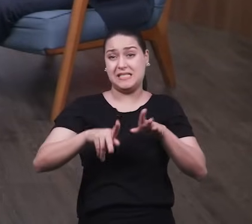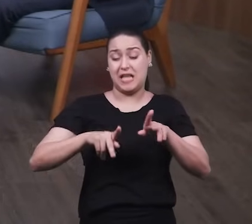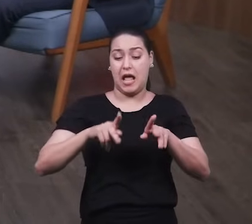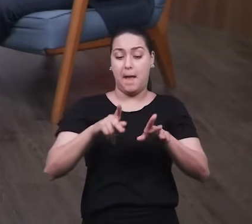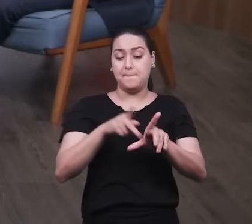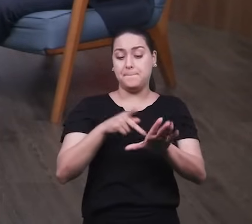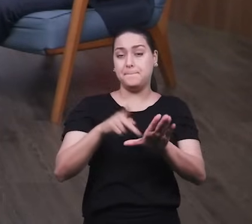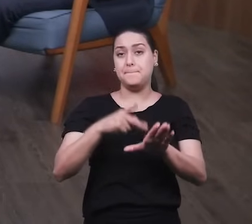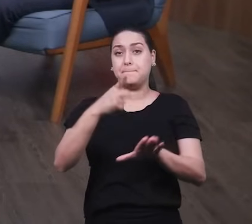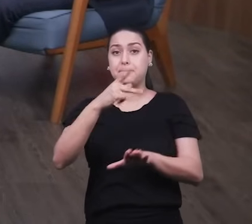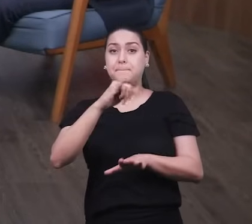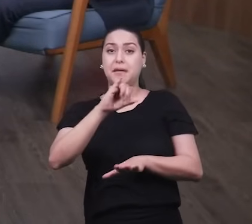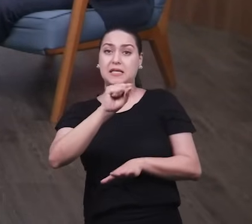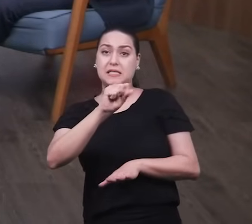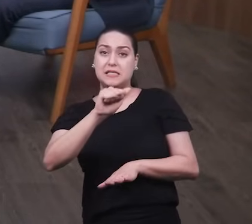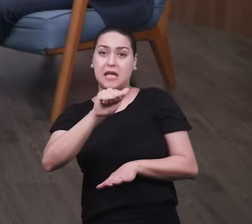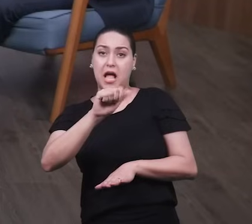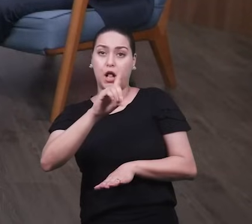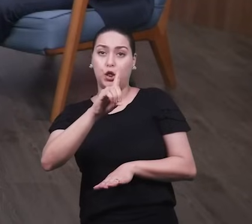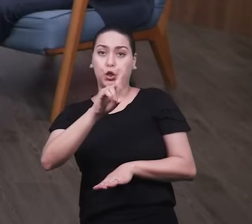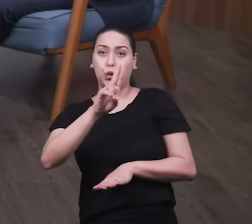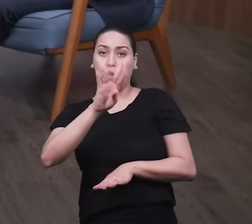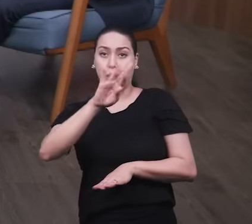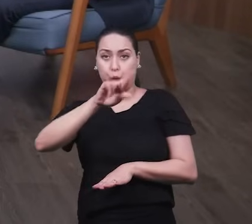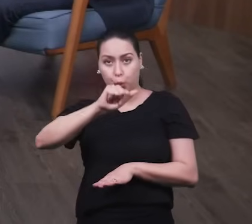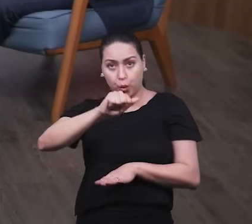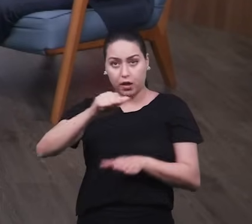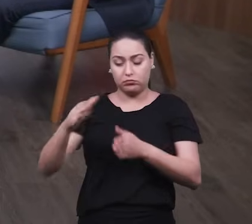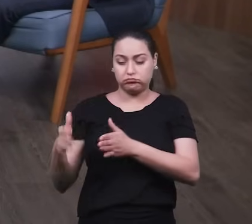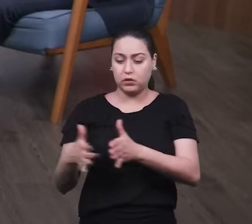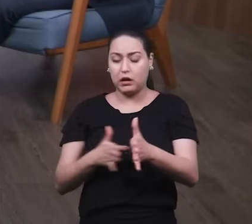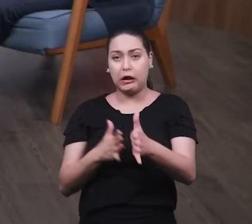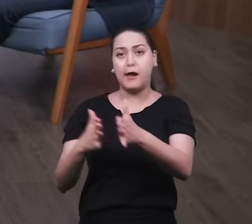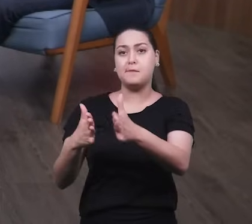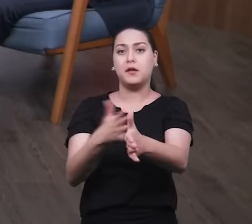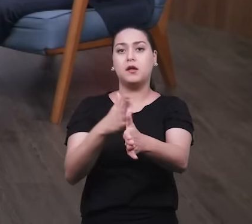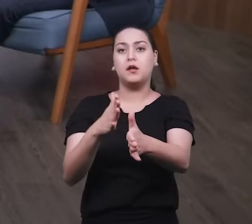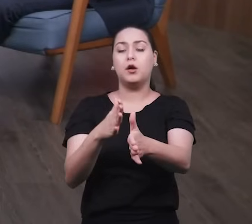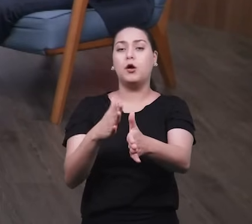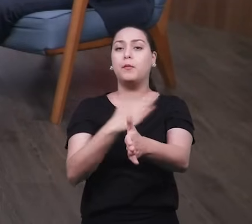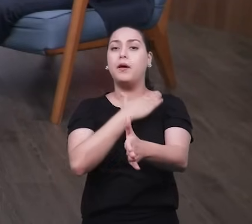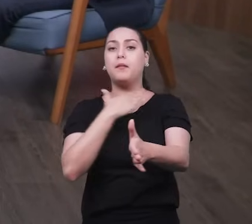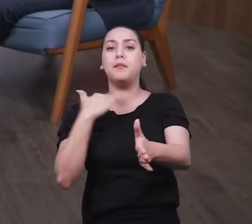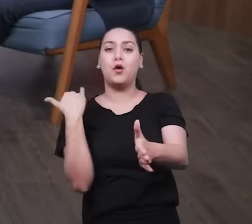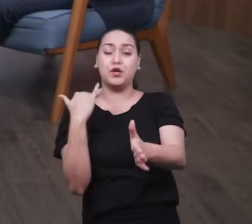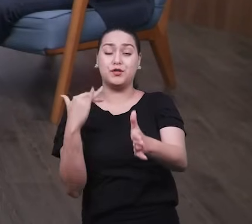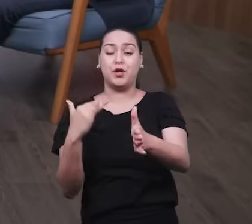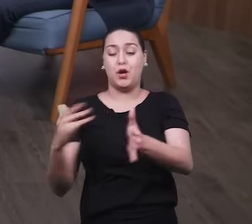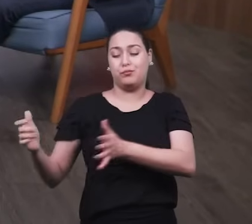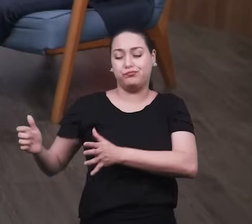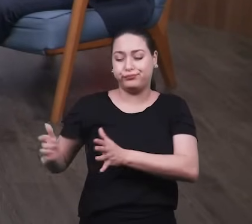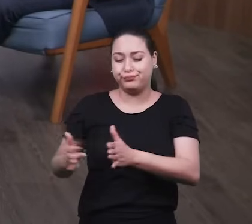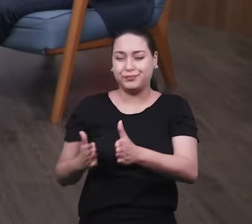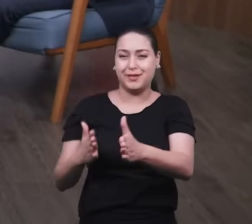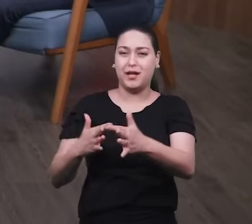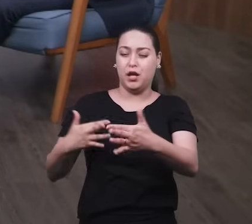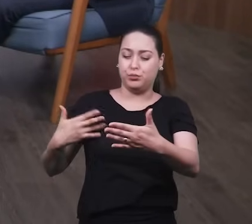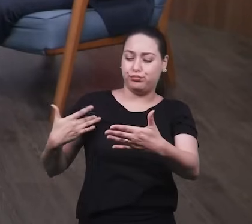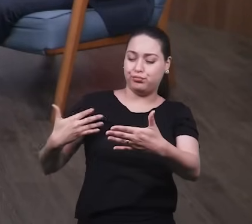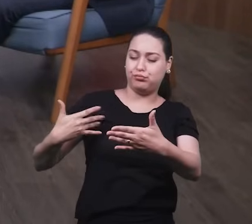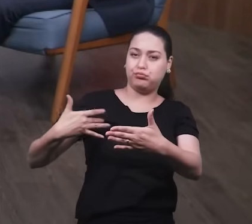de hoje, o caminho para o sacrifício. É isso mesmo. Da jornada que o Senhor Jesus trilhou. Você falou